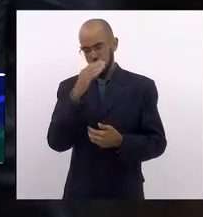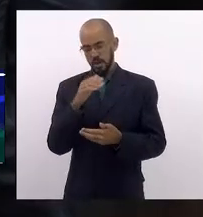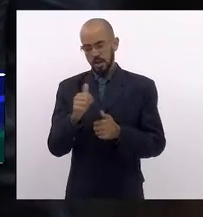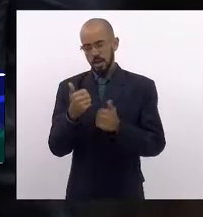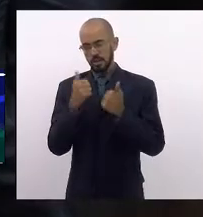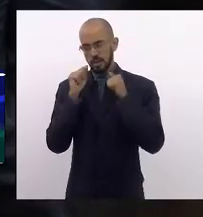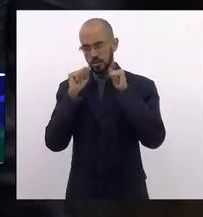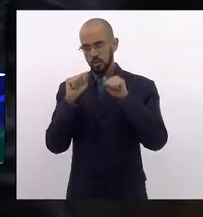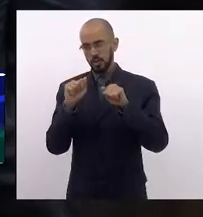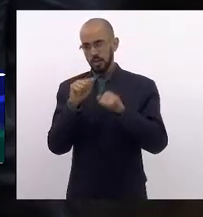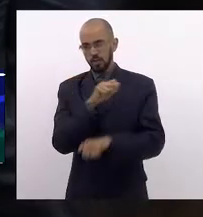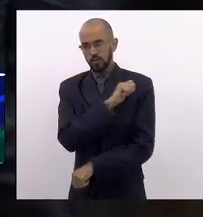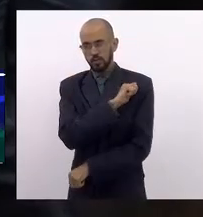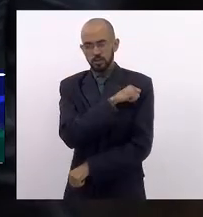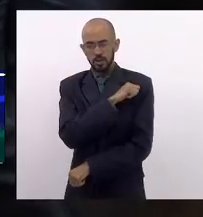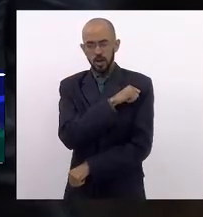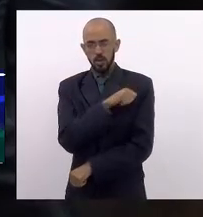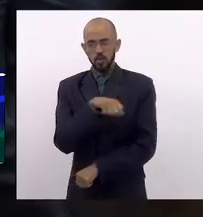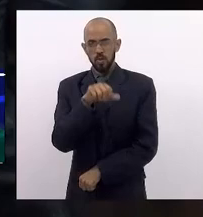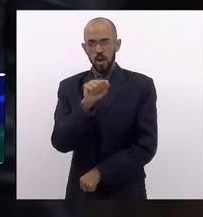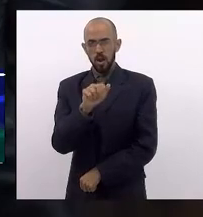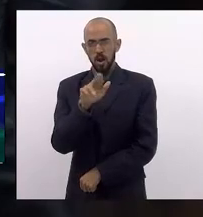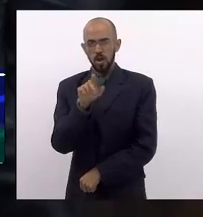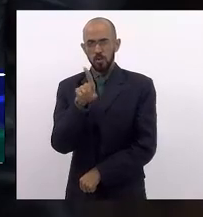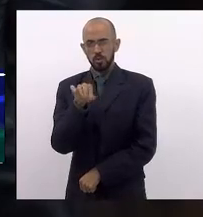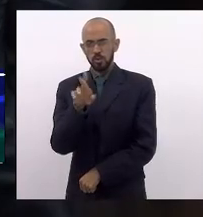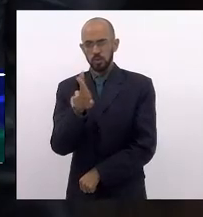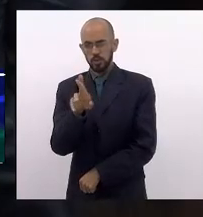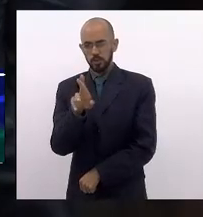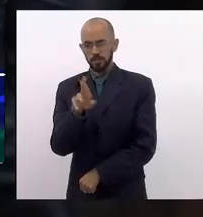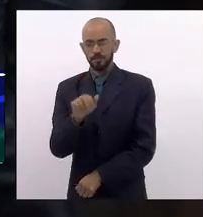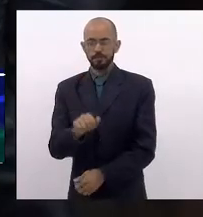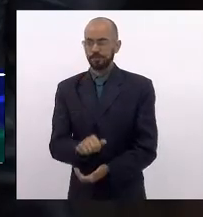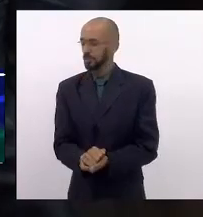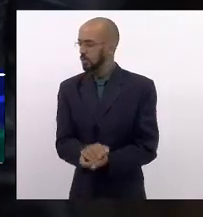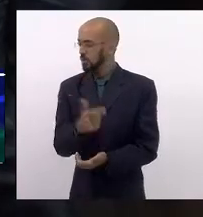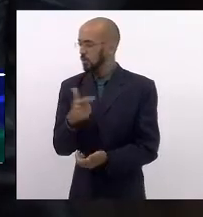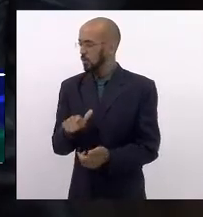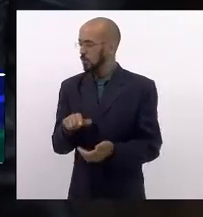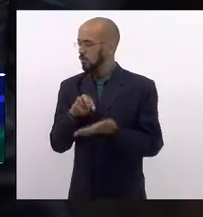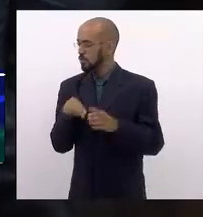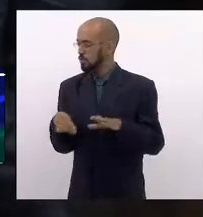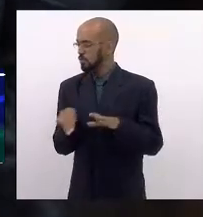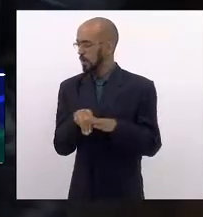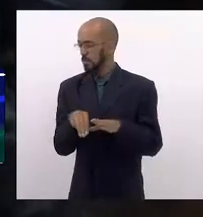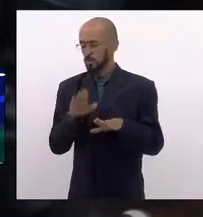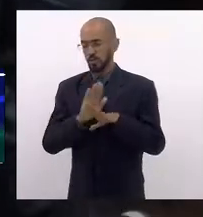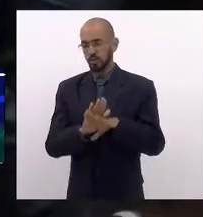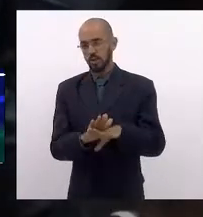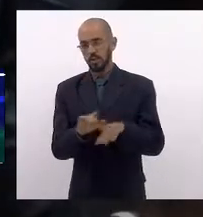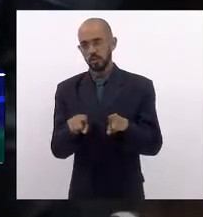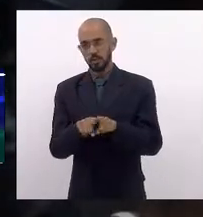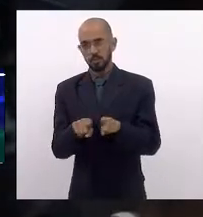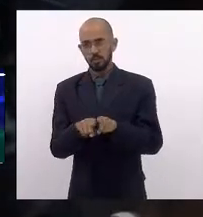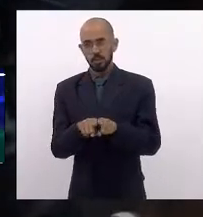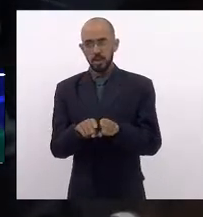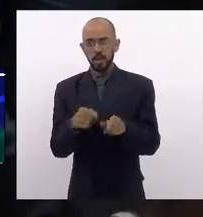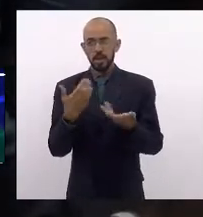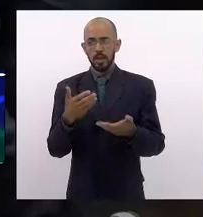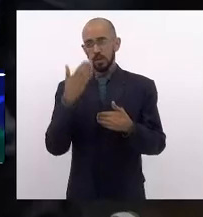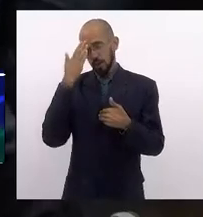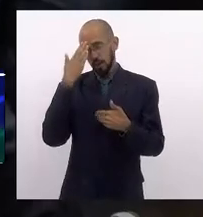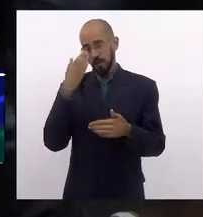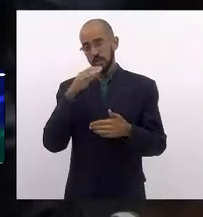figura sobretudo do Tiro Pires mais outros outros membros da assessoria também que ajudaram quero agradecer muito ao esse deputado federal Jorge